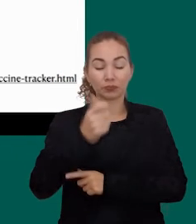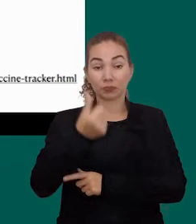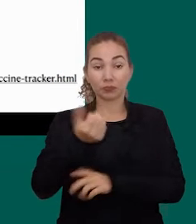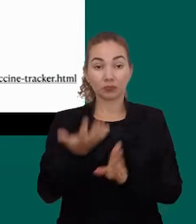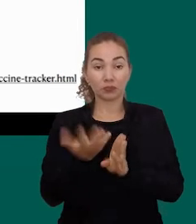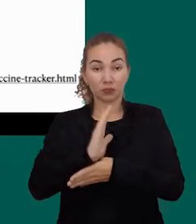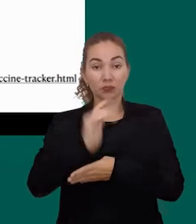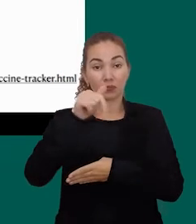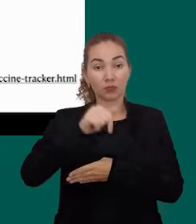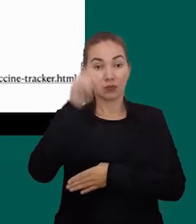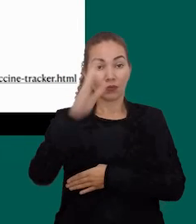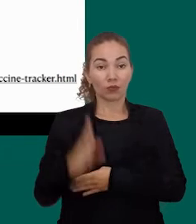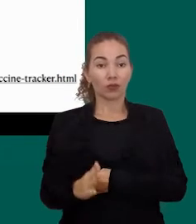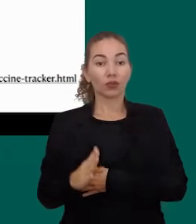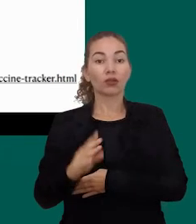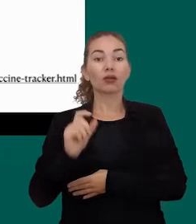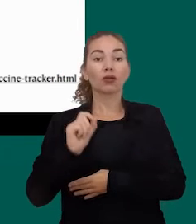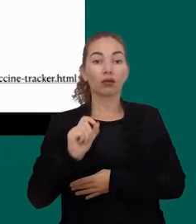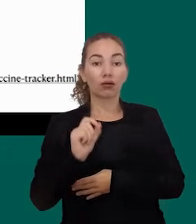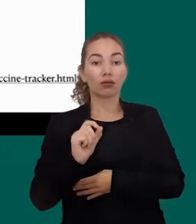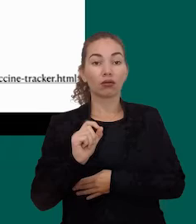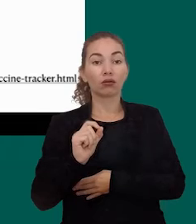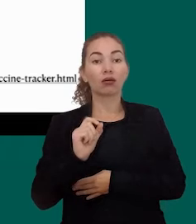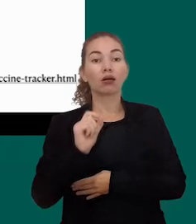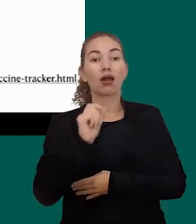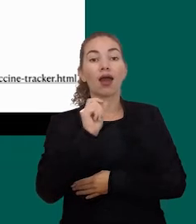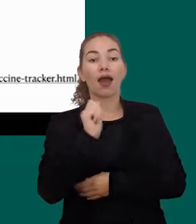no Brasil, a vacina Oxford AstraZeneca ela é